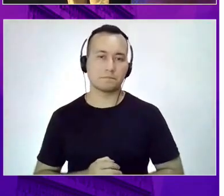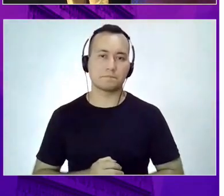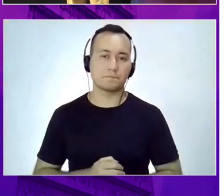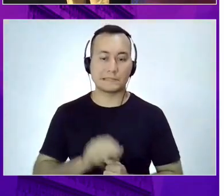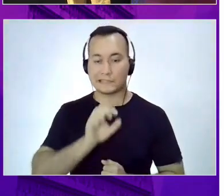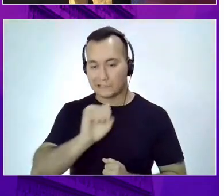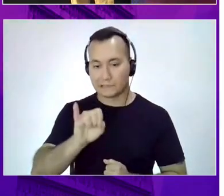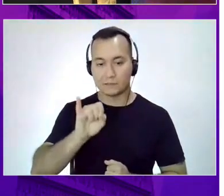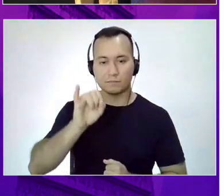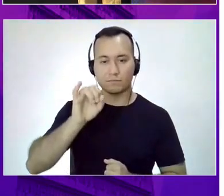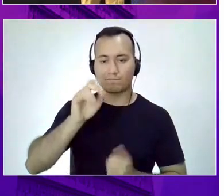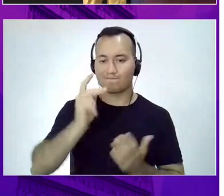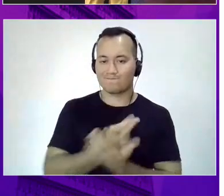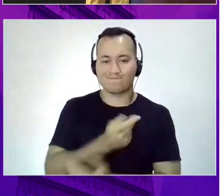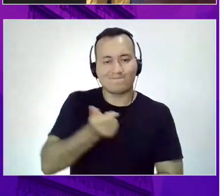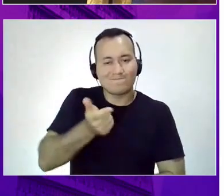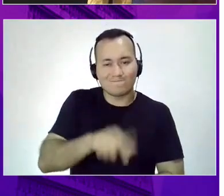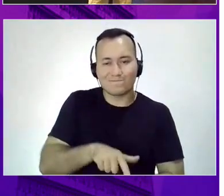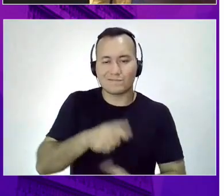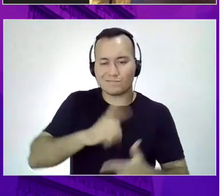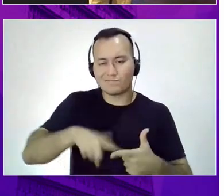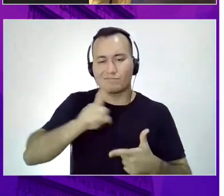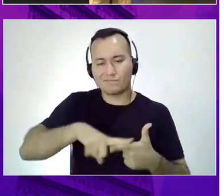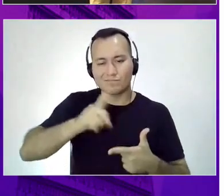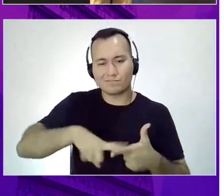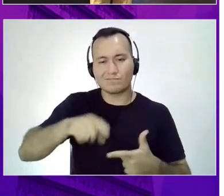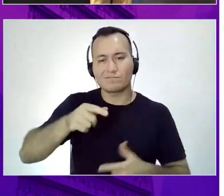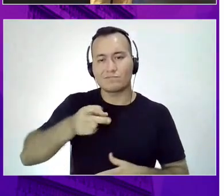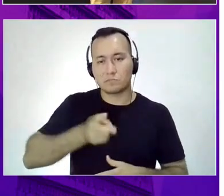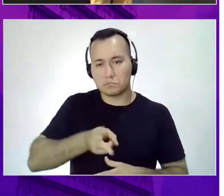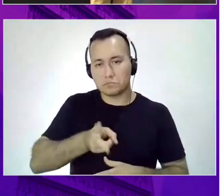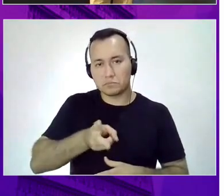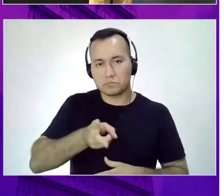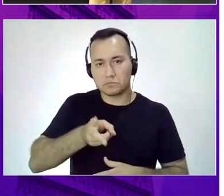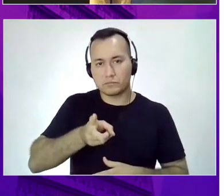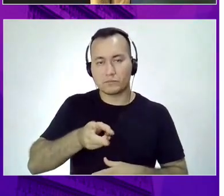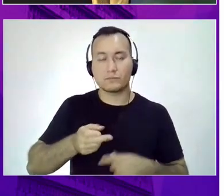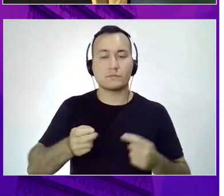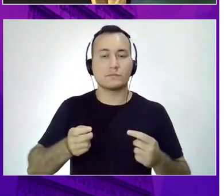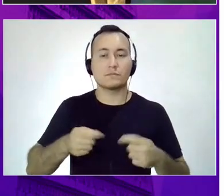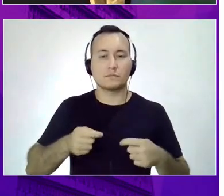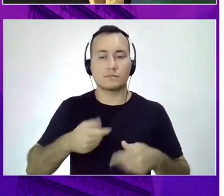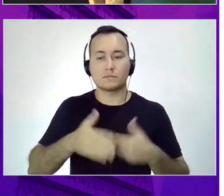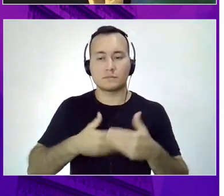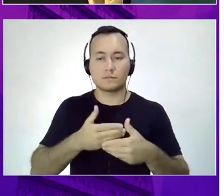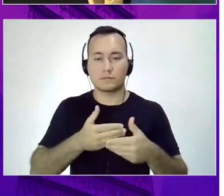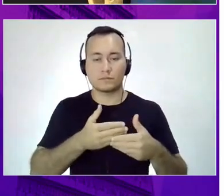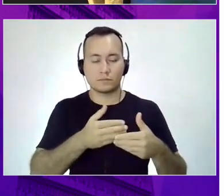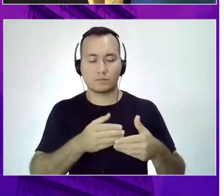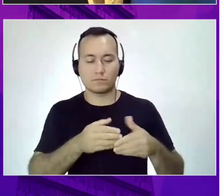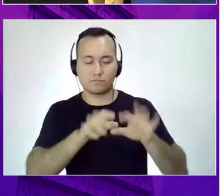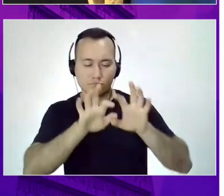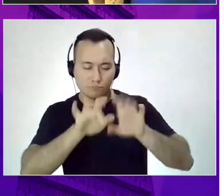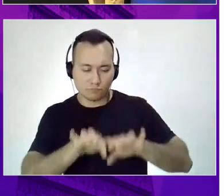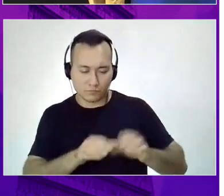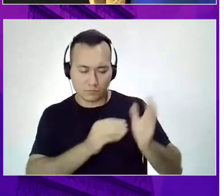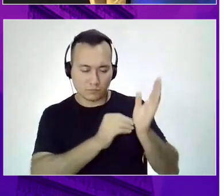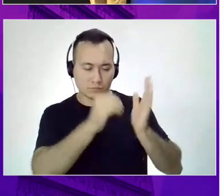de comunicação entre os sistemas, a gente agenda até ou o envio ser bem